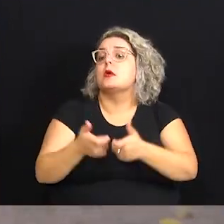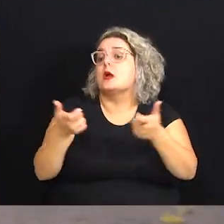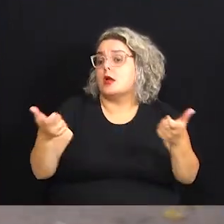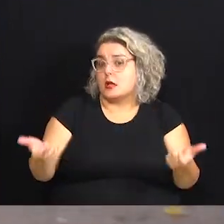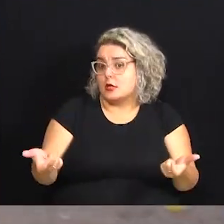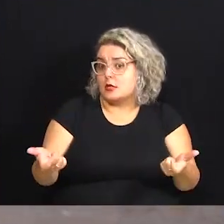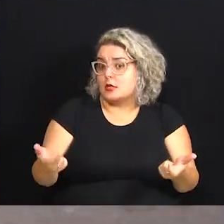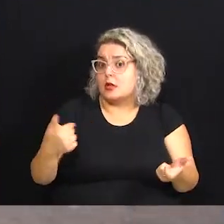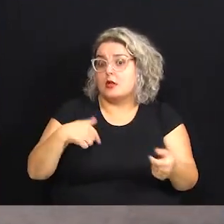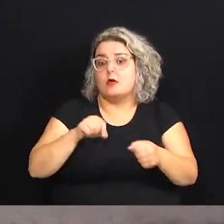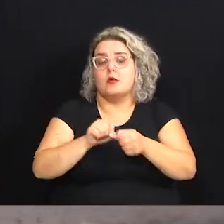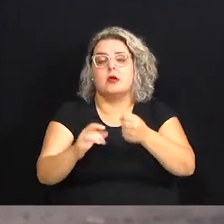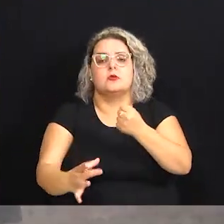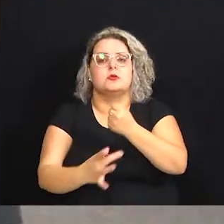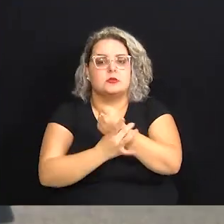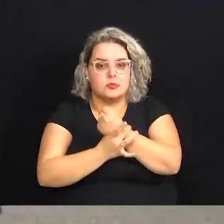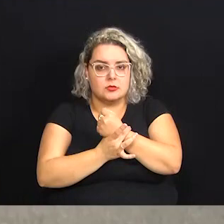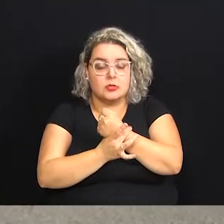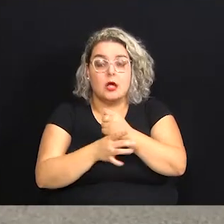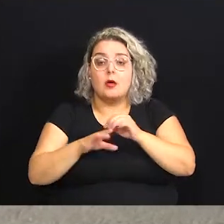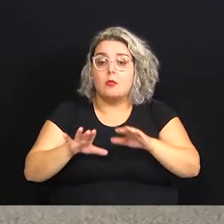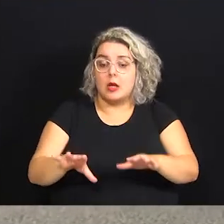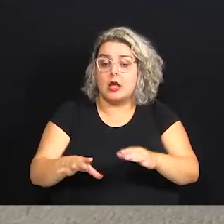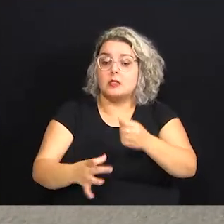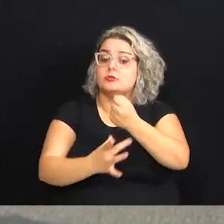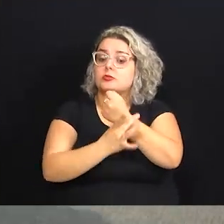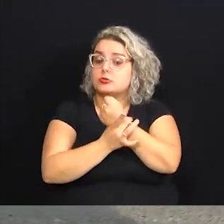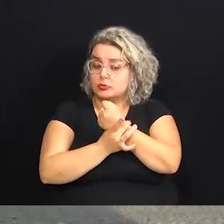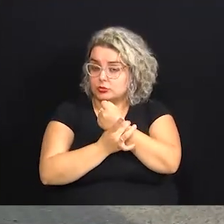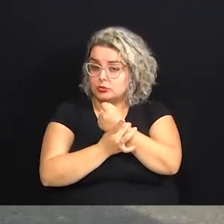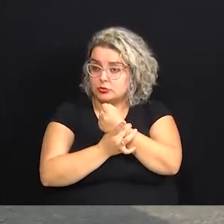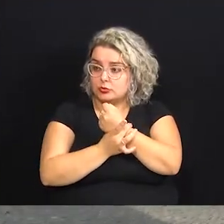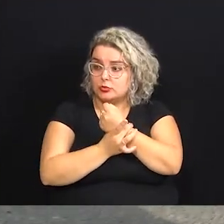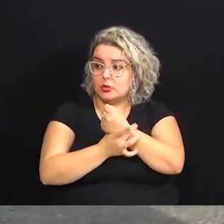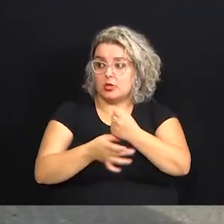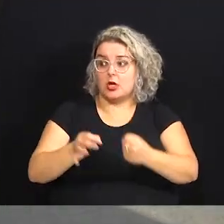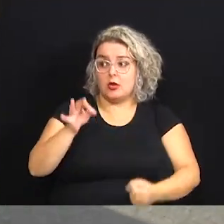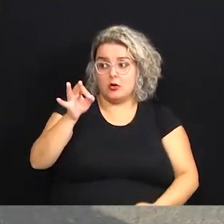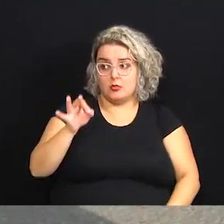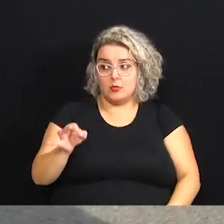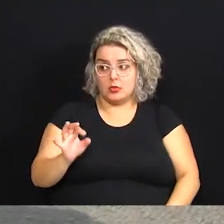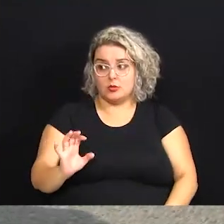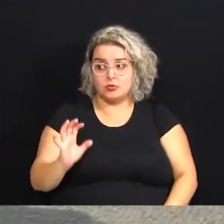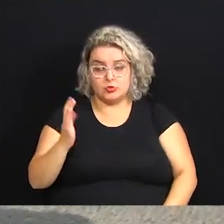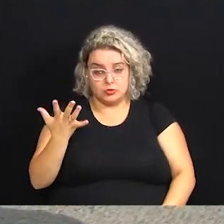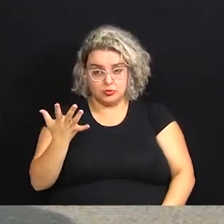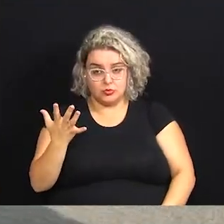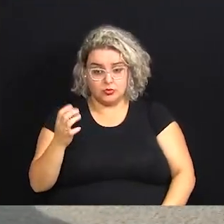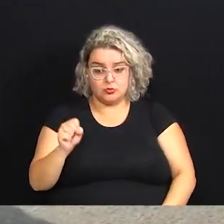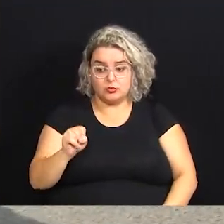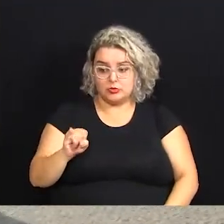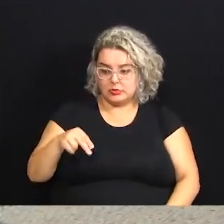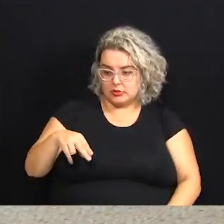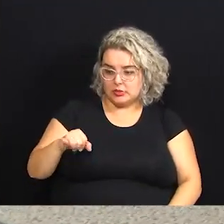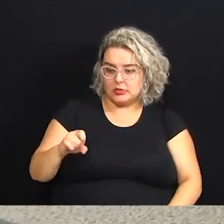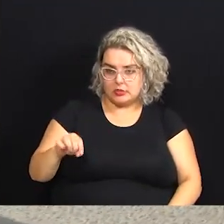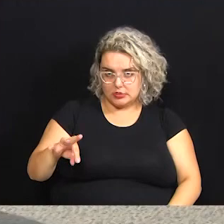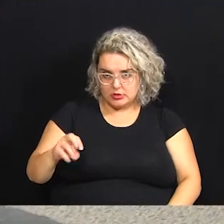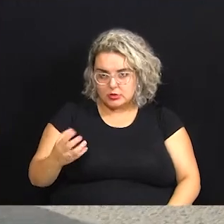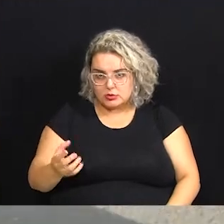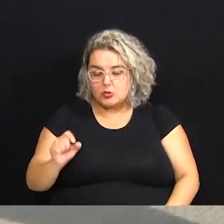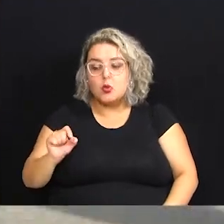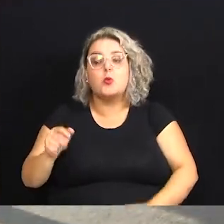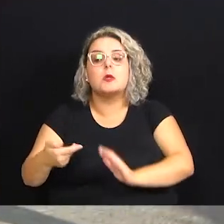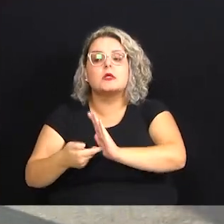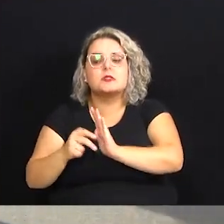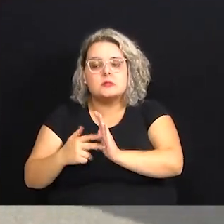grande, eu faço seguro. Só que um seguro cuja probabilidade de ocorrência de um sinistro, ou seja, a ocorrência